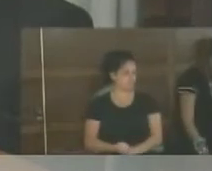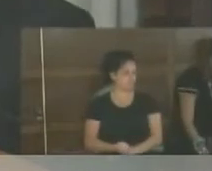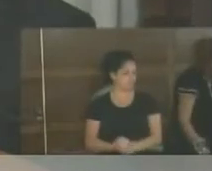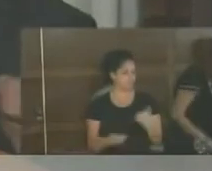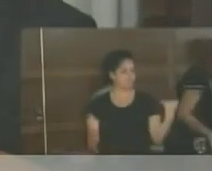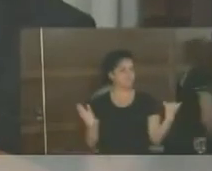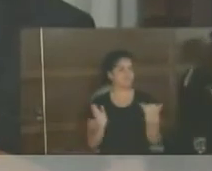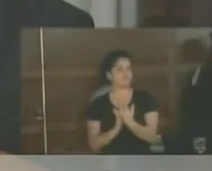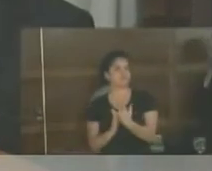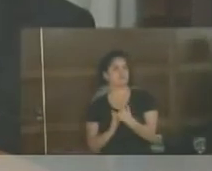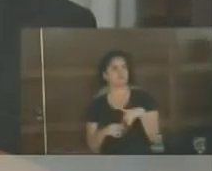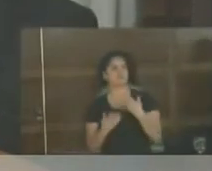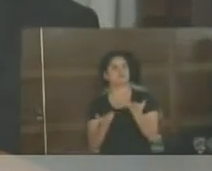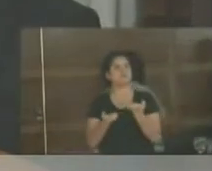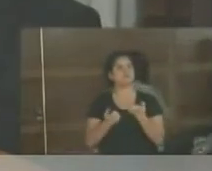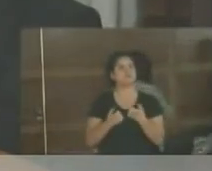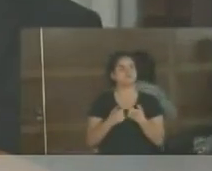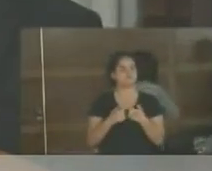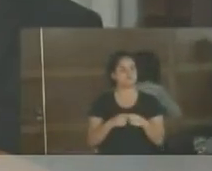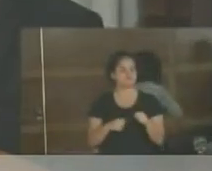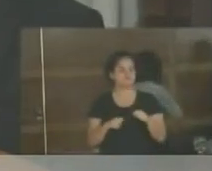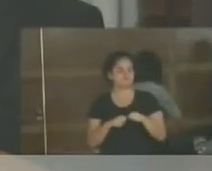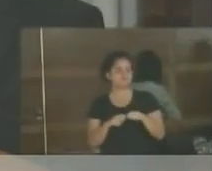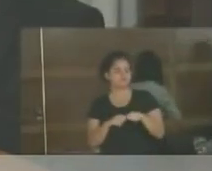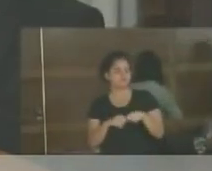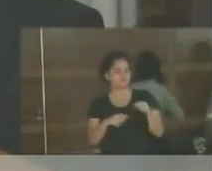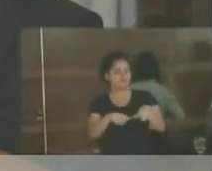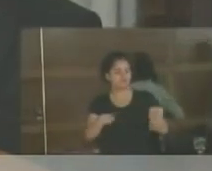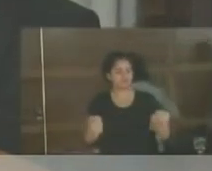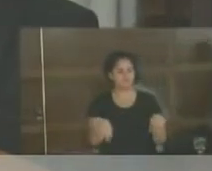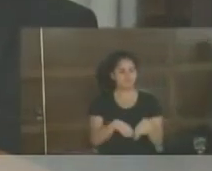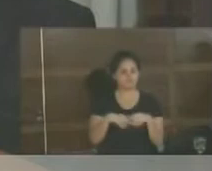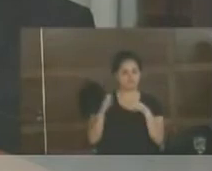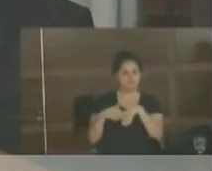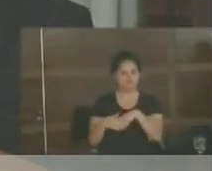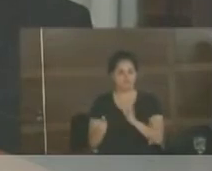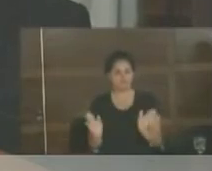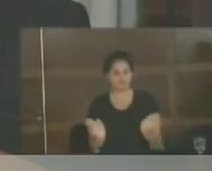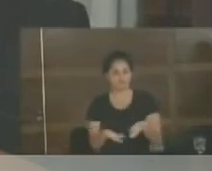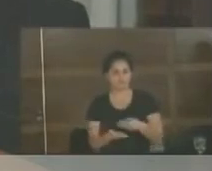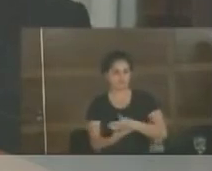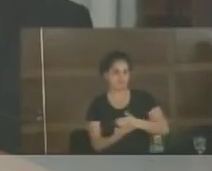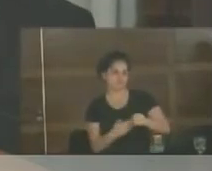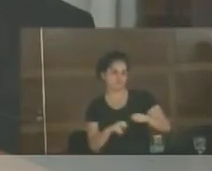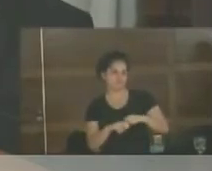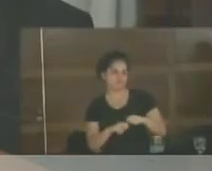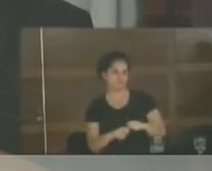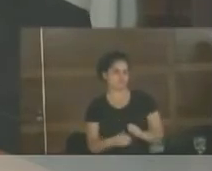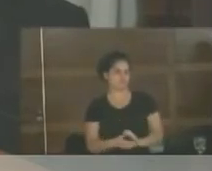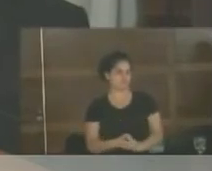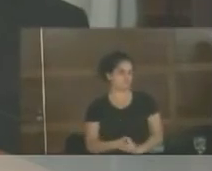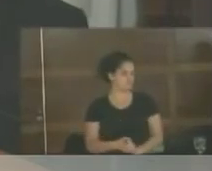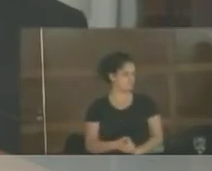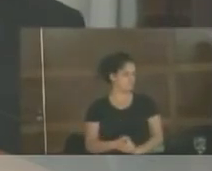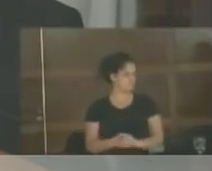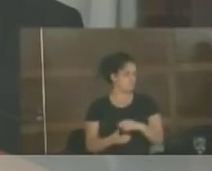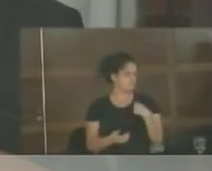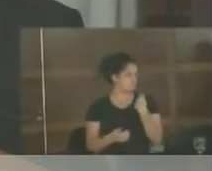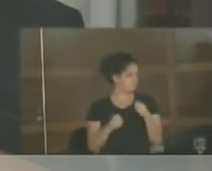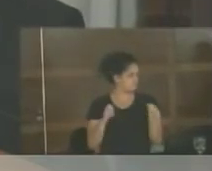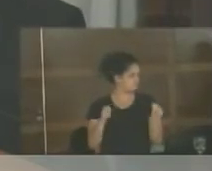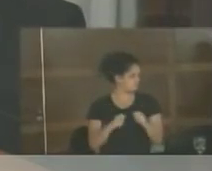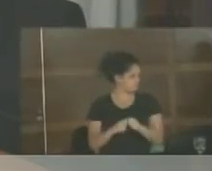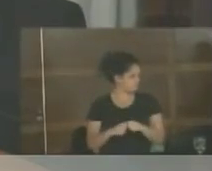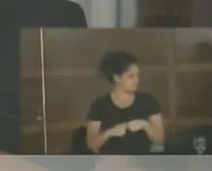tinha para aquele campo ali, e que hoje está sendo feito, que está sendo também cobrado pelo vereador Claudinho, mas que de imediato nós fizemos